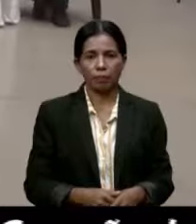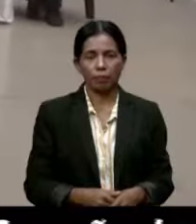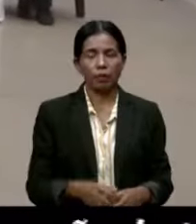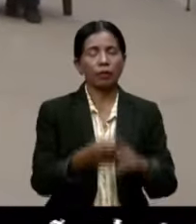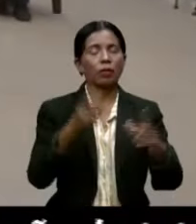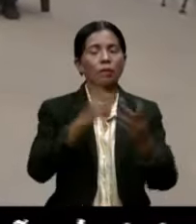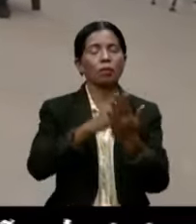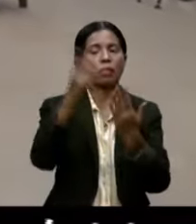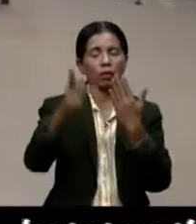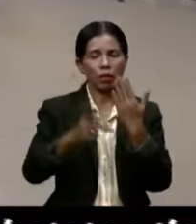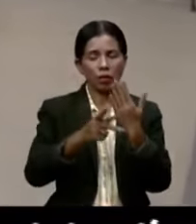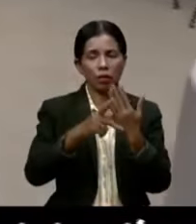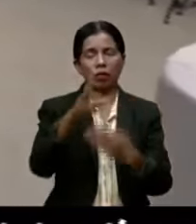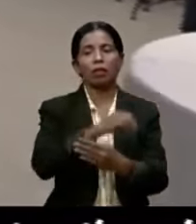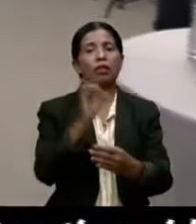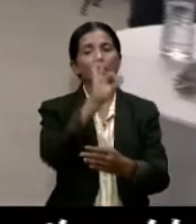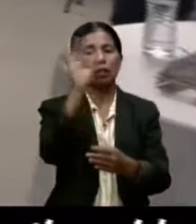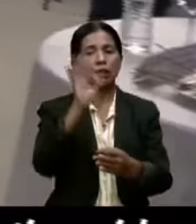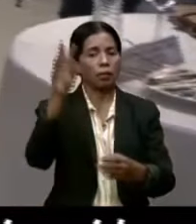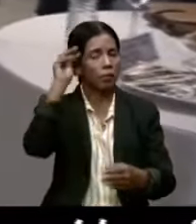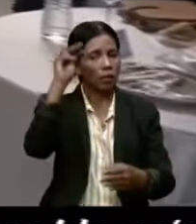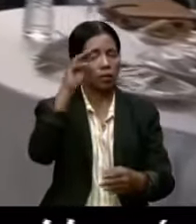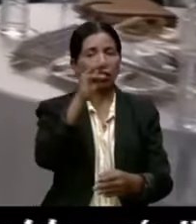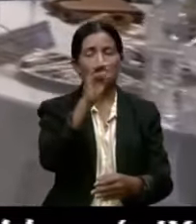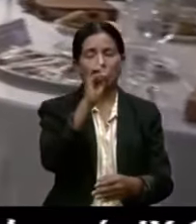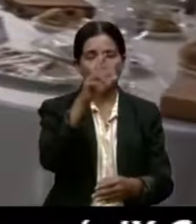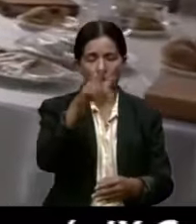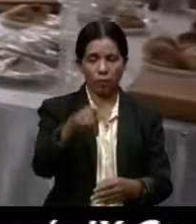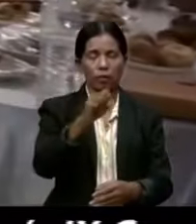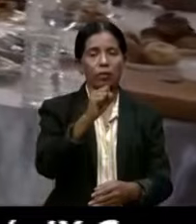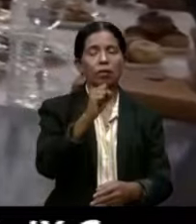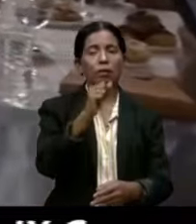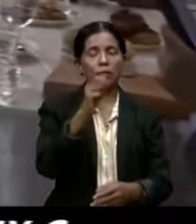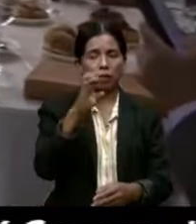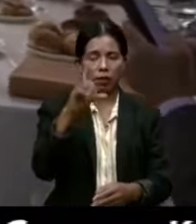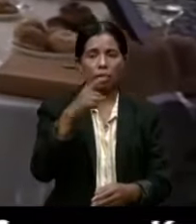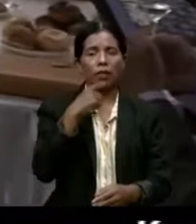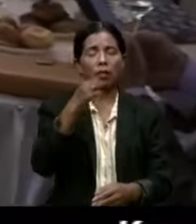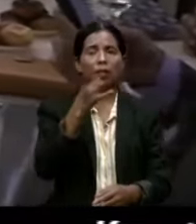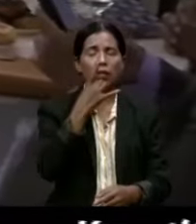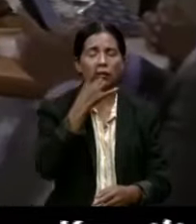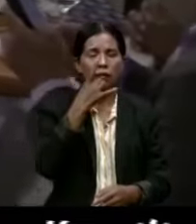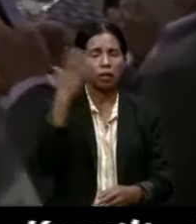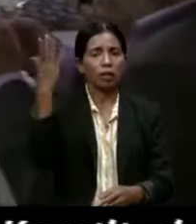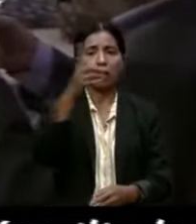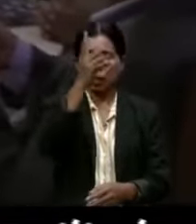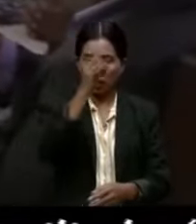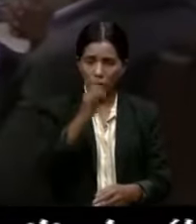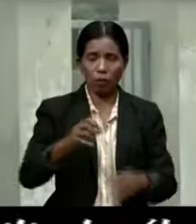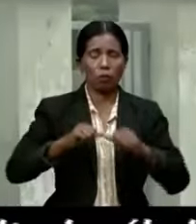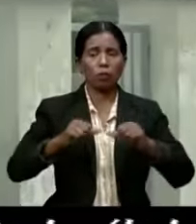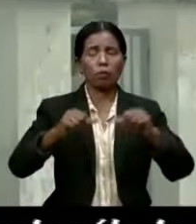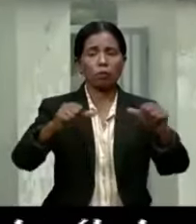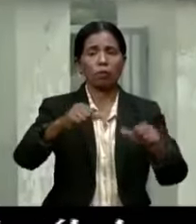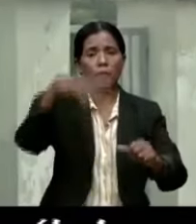Liusi programa Mide Pre Sestane, Ministro Obras Públicas Samuel Marsal HTT, eletricidade e a capital Dili continua